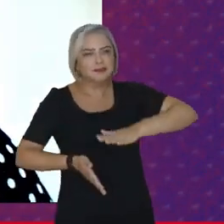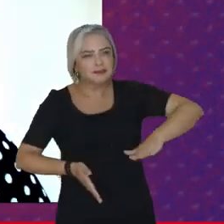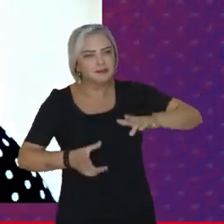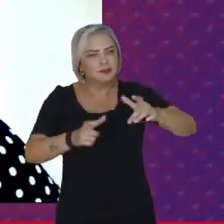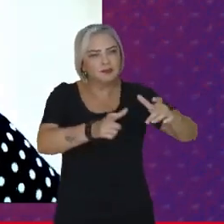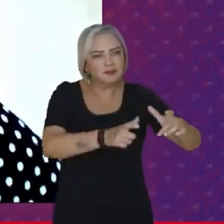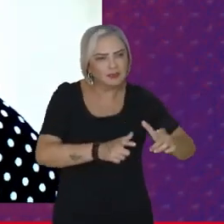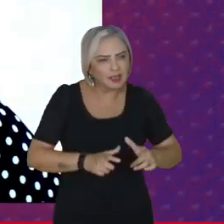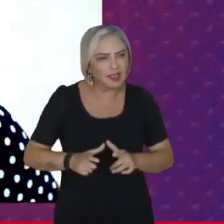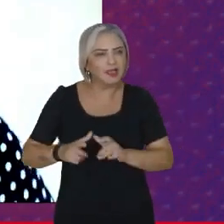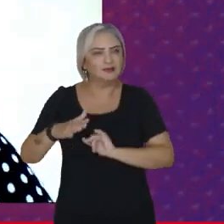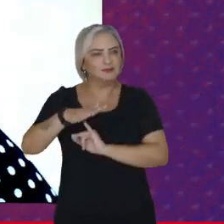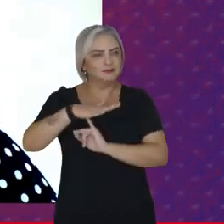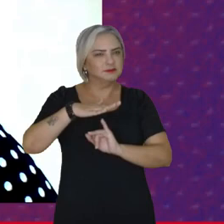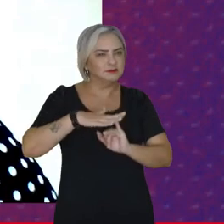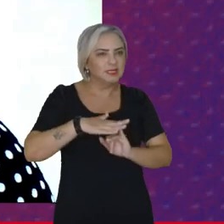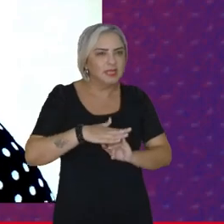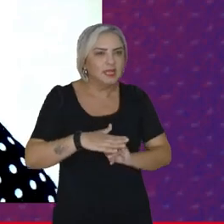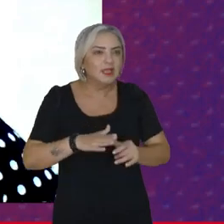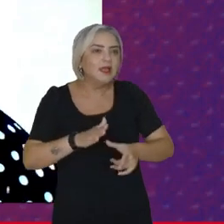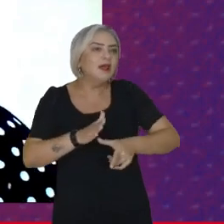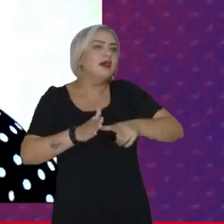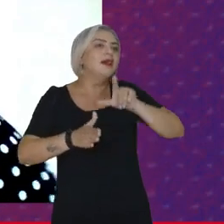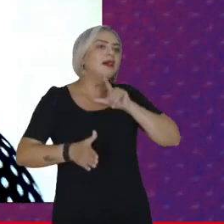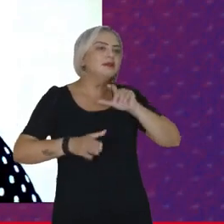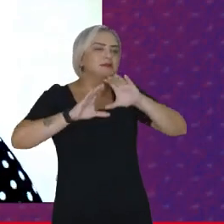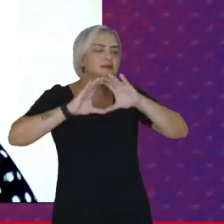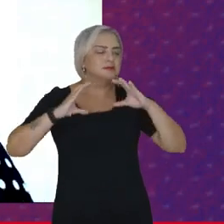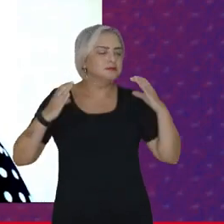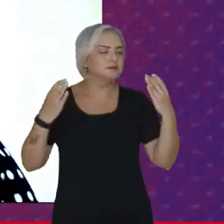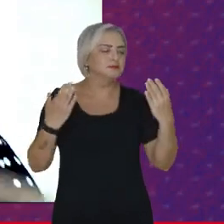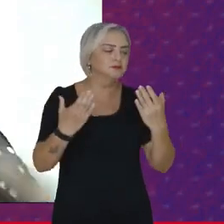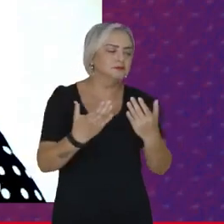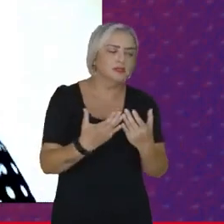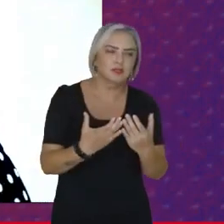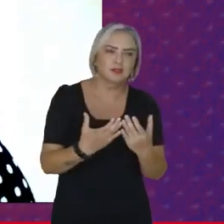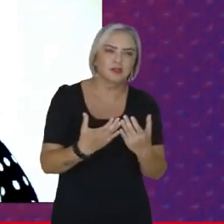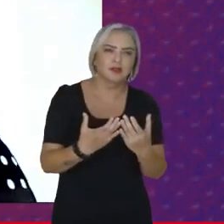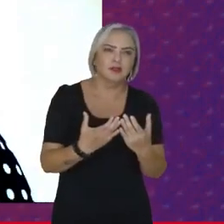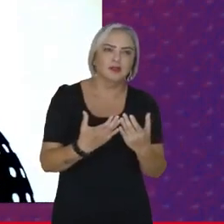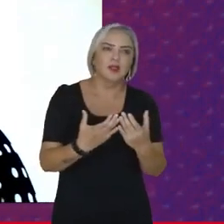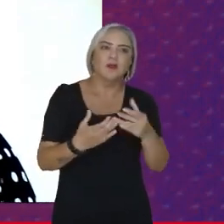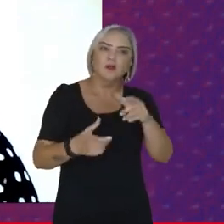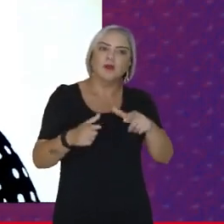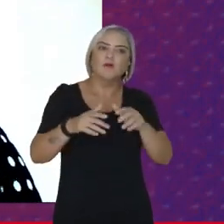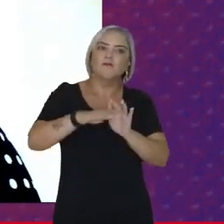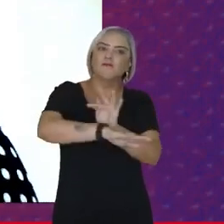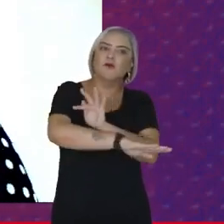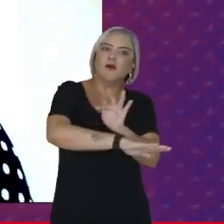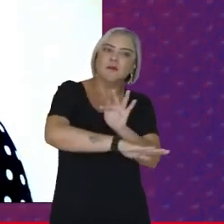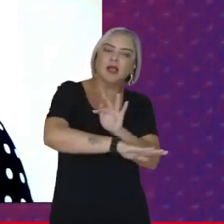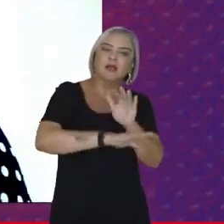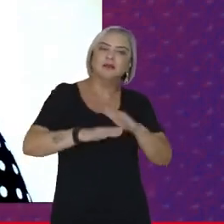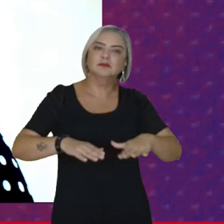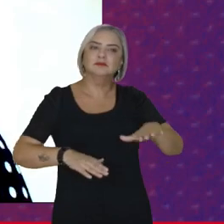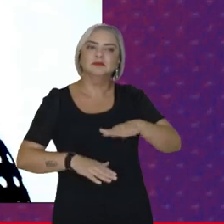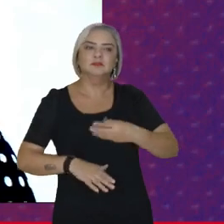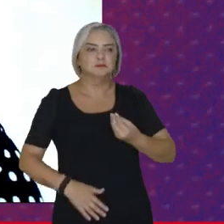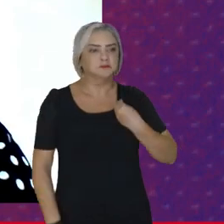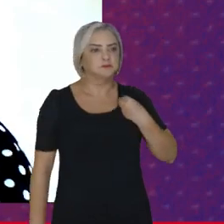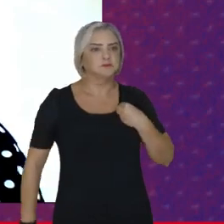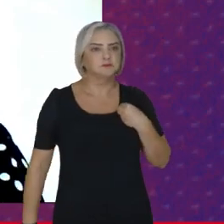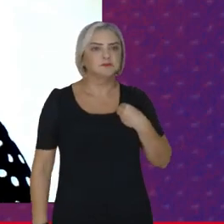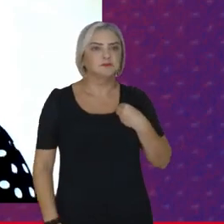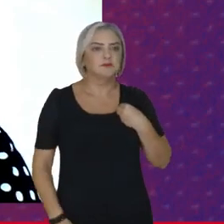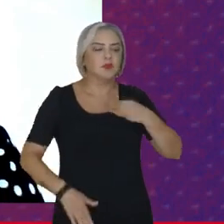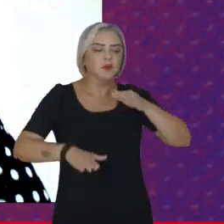espaços institucionais, né, antes de terem as conferências, que são os espaços formais, institucionais, de participação,